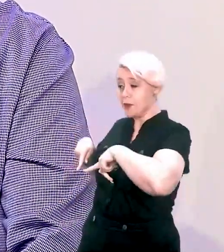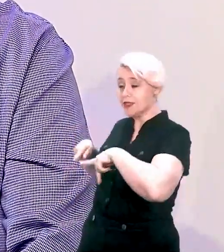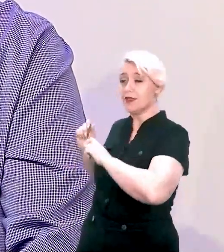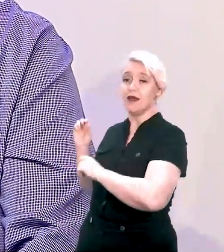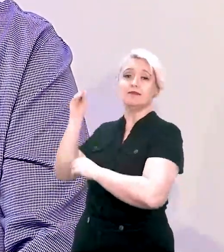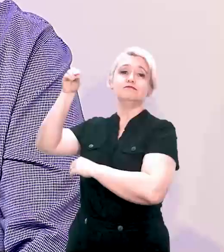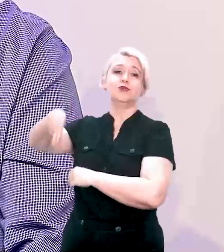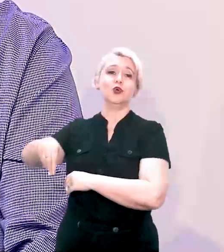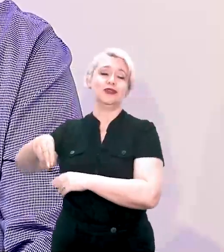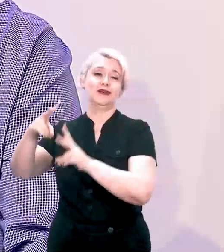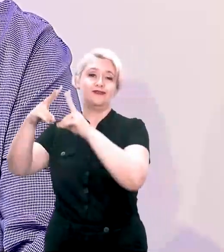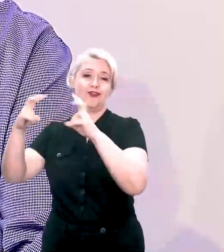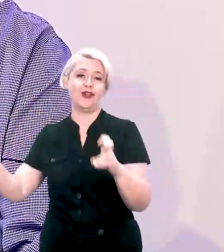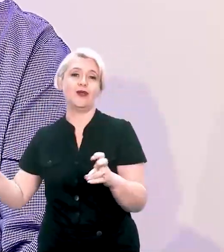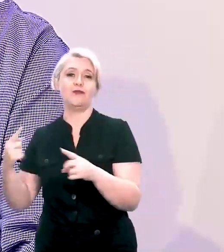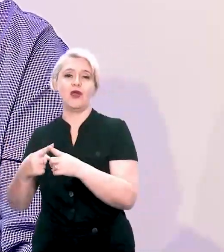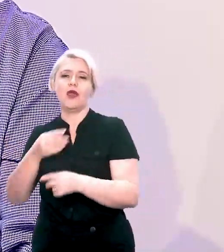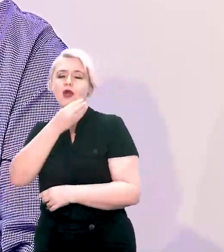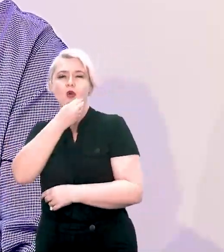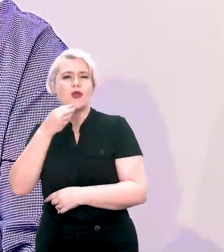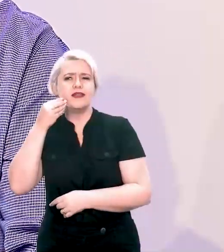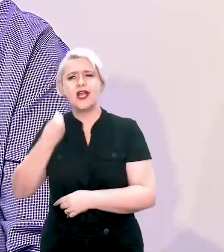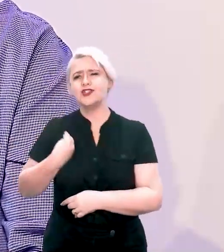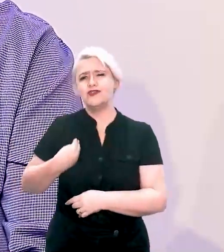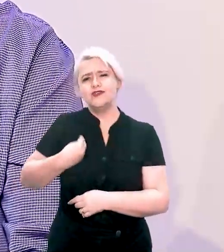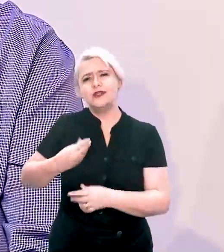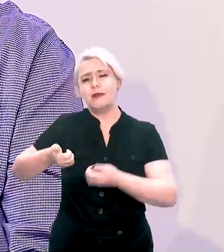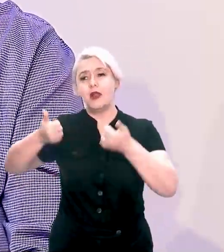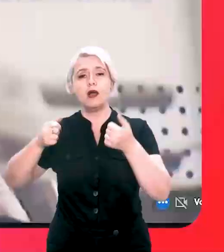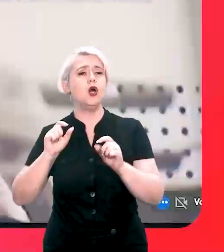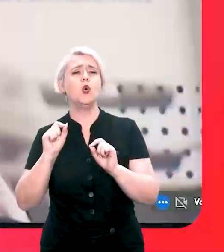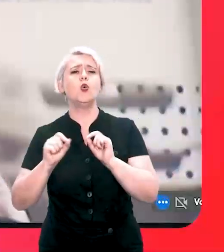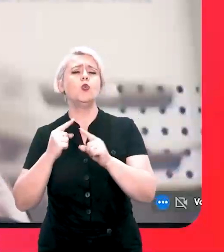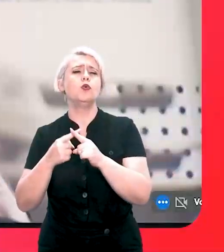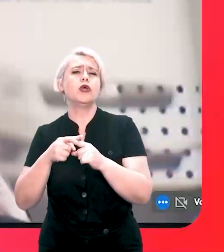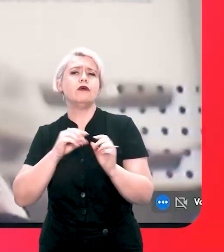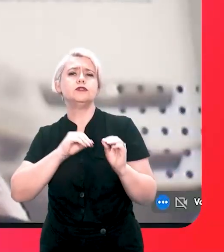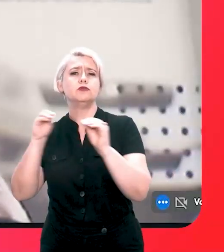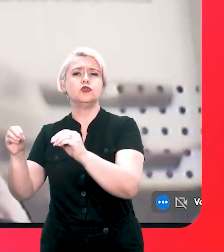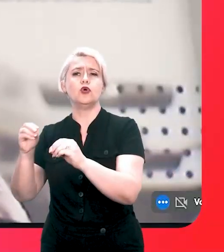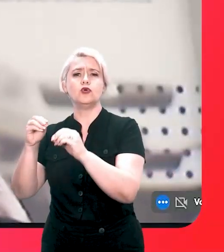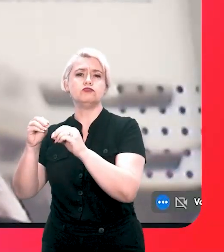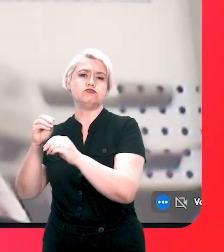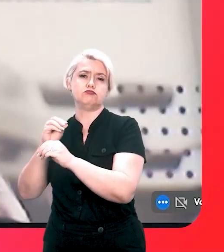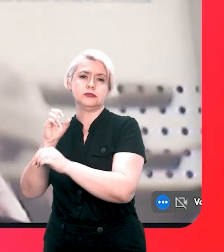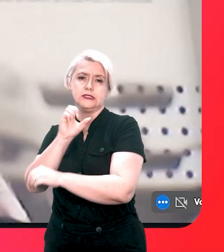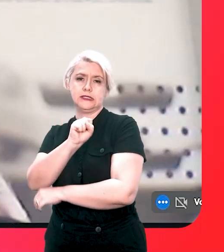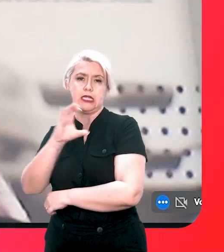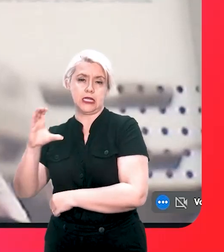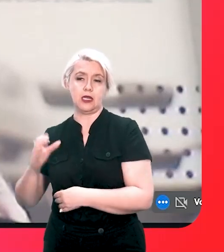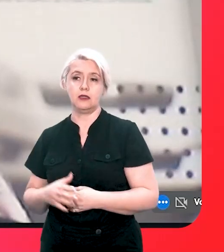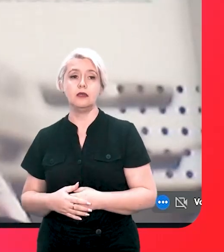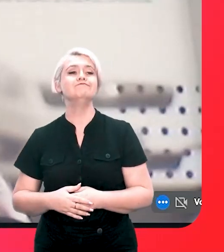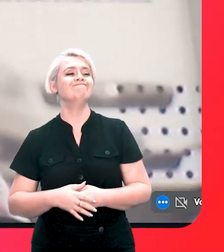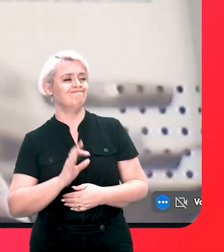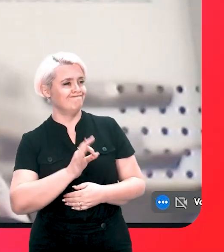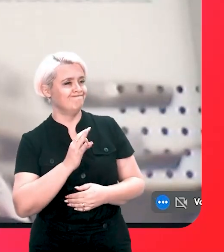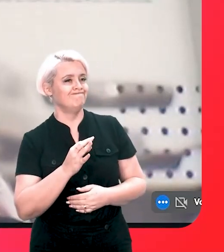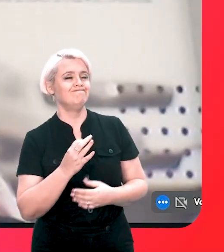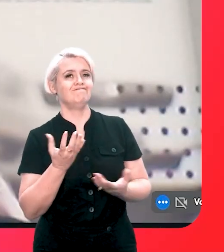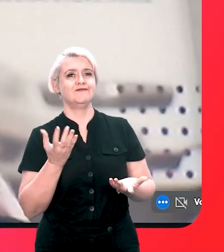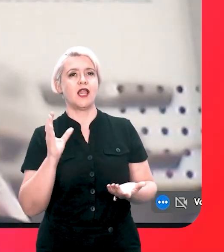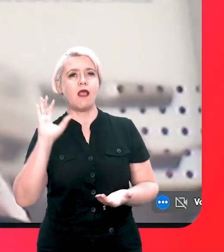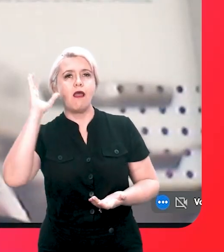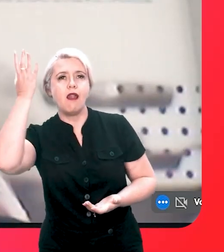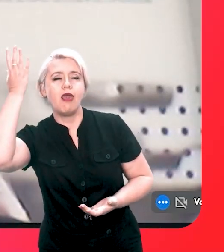Qualidade de vida é melhor, Santa Catarina. O que é que te levou para Santa Catarina? Qualidade de vida, o clima,